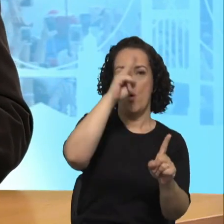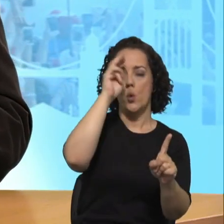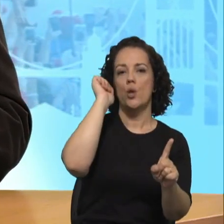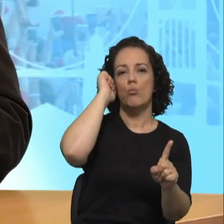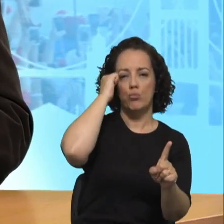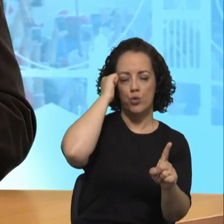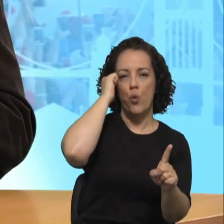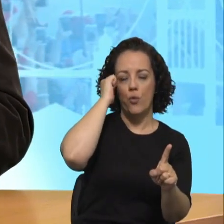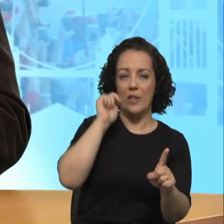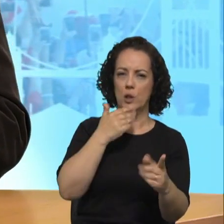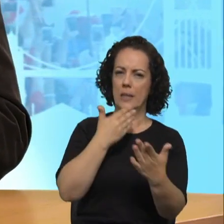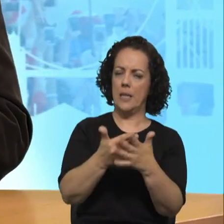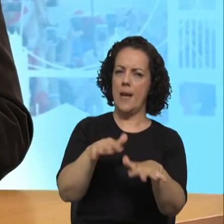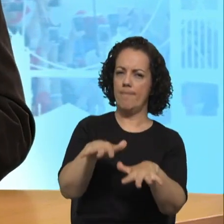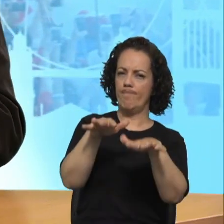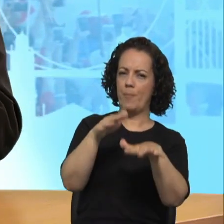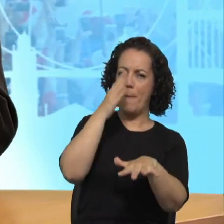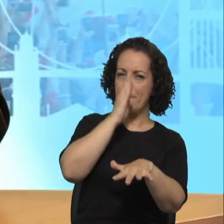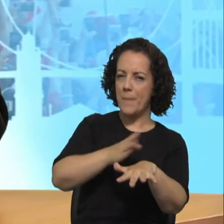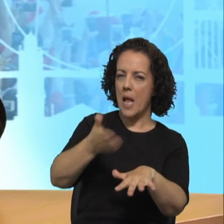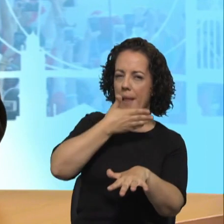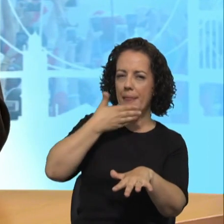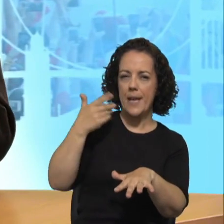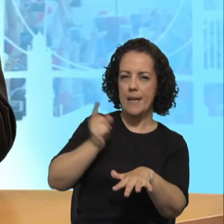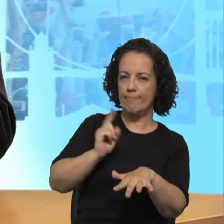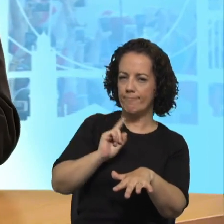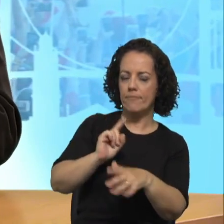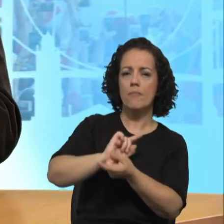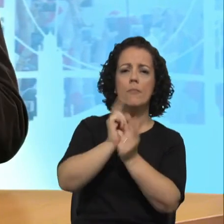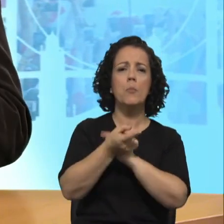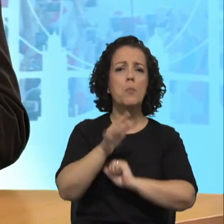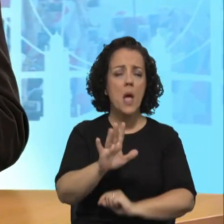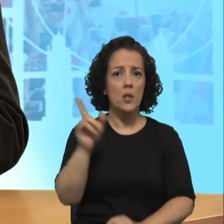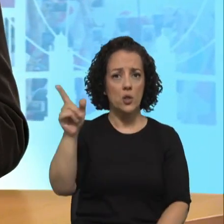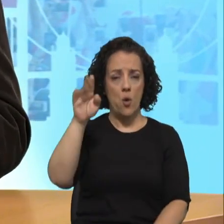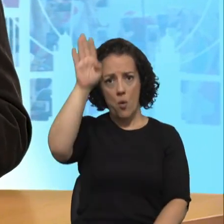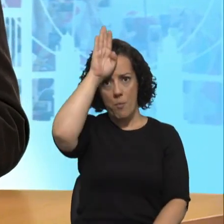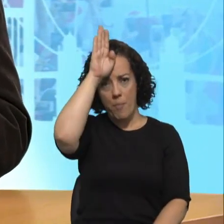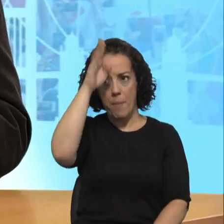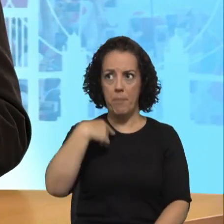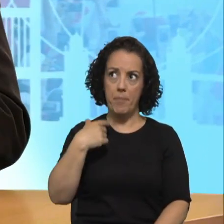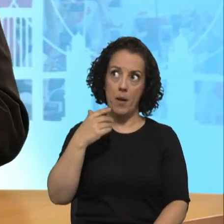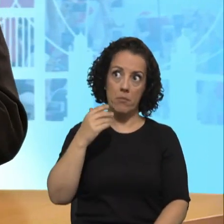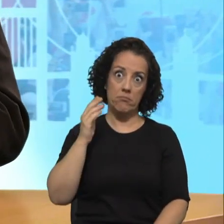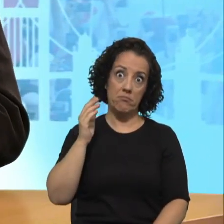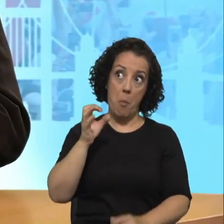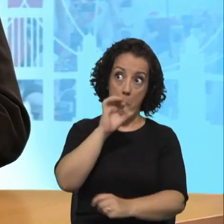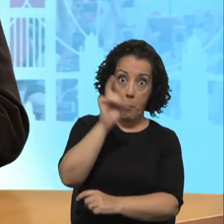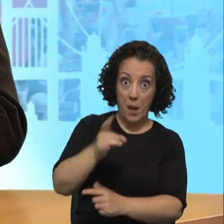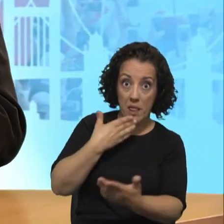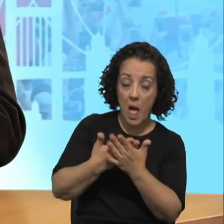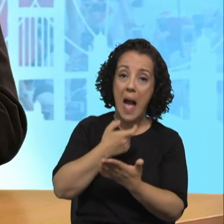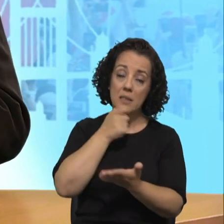mais difícil do ponto de vista prático. Mas o Papa não precisa de visitar para tentar mediar a paz. E tem